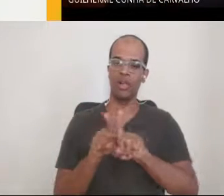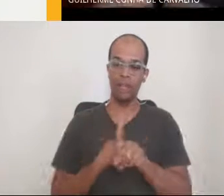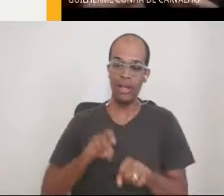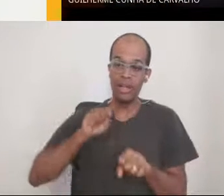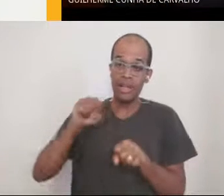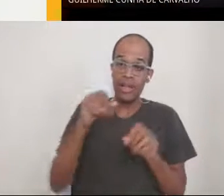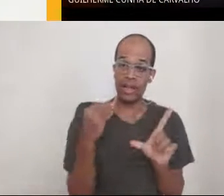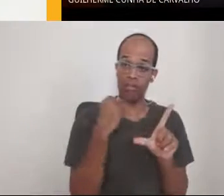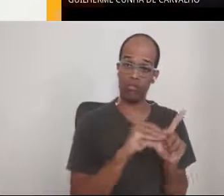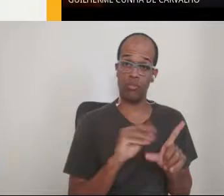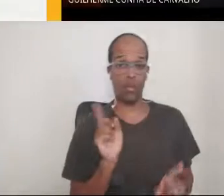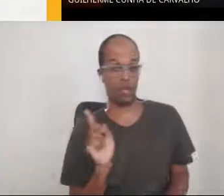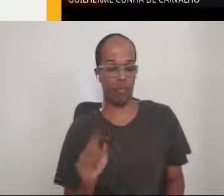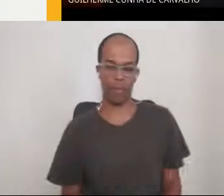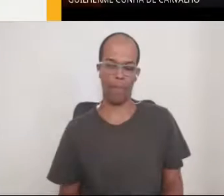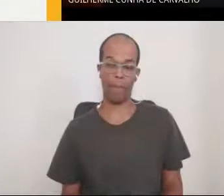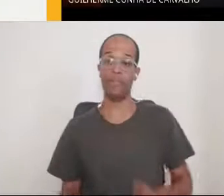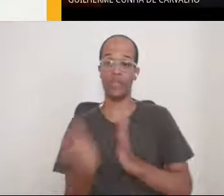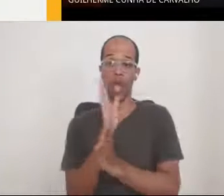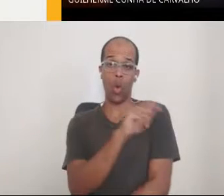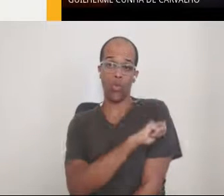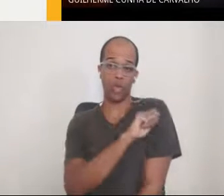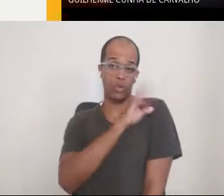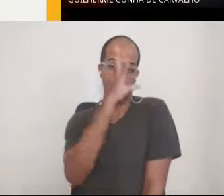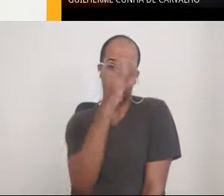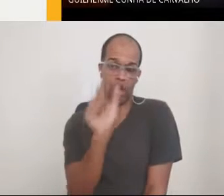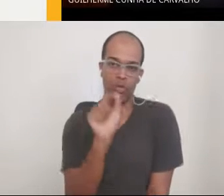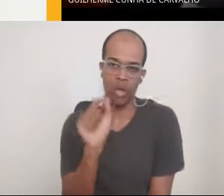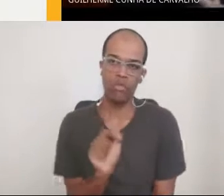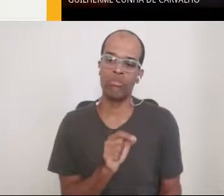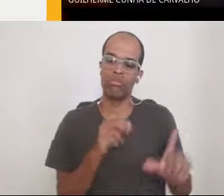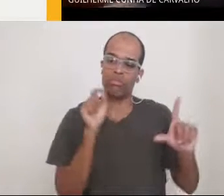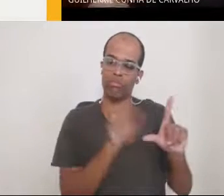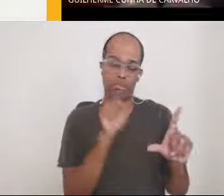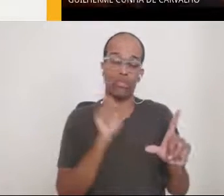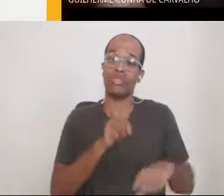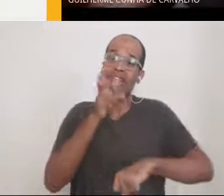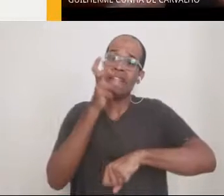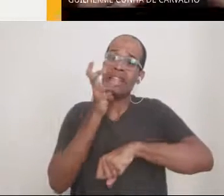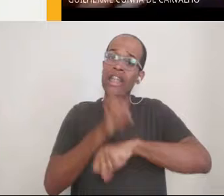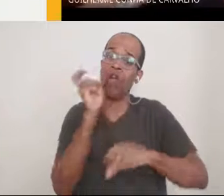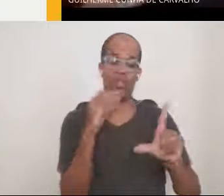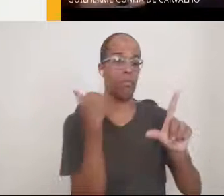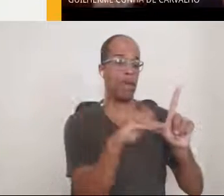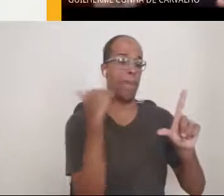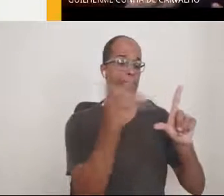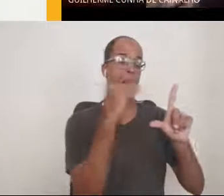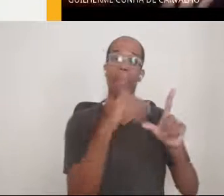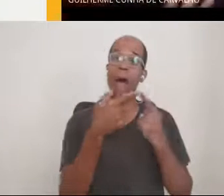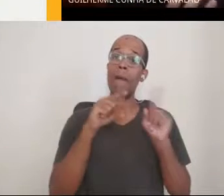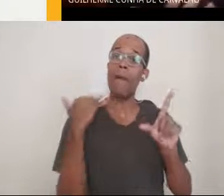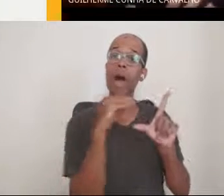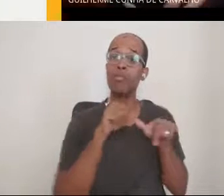a pessoa entregou ou não. Acontece com alguns alunos que o aluno está lá insistindo 5 vezes enviando a atividade em